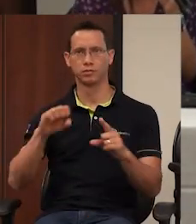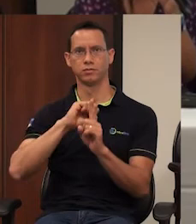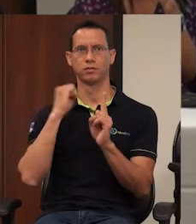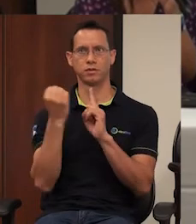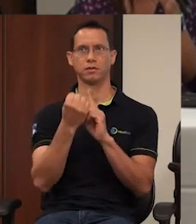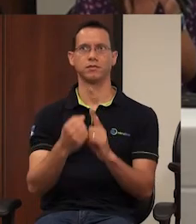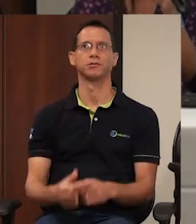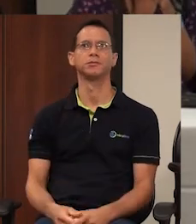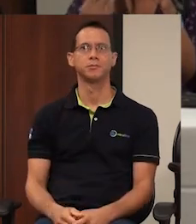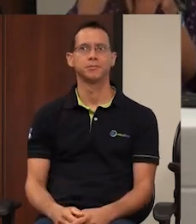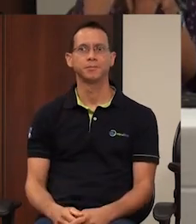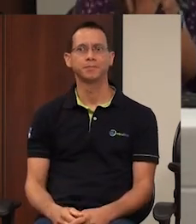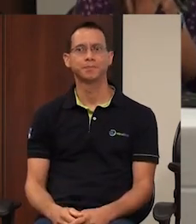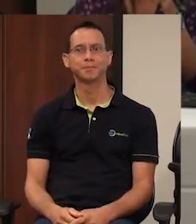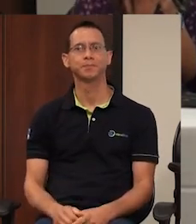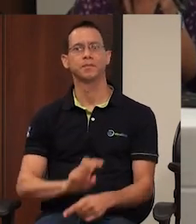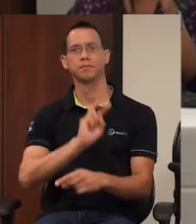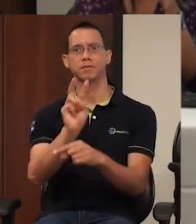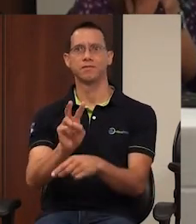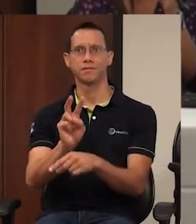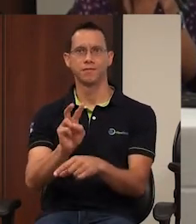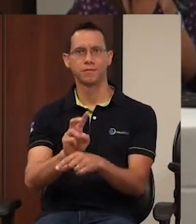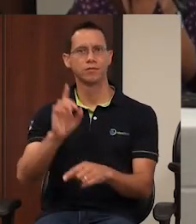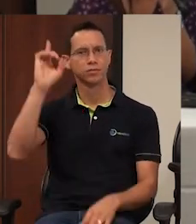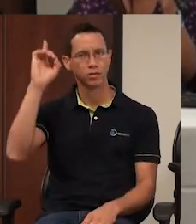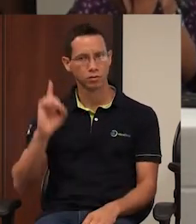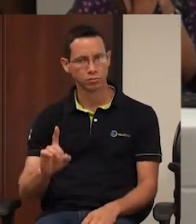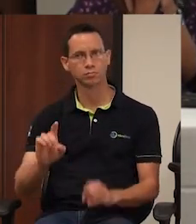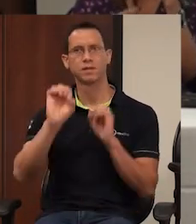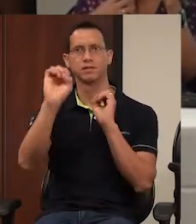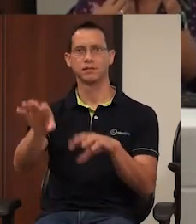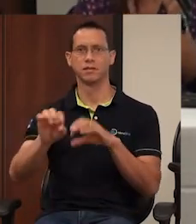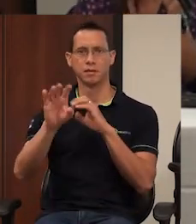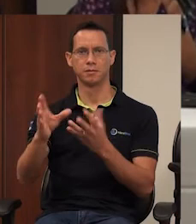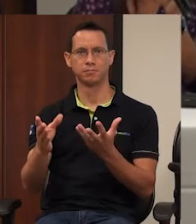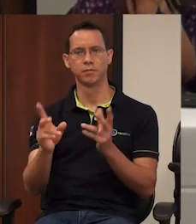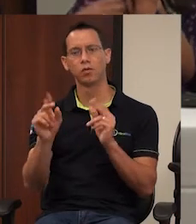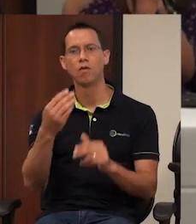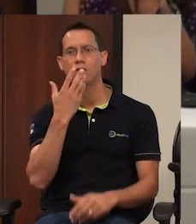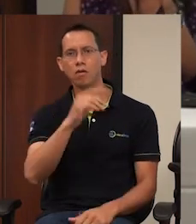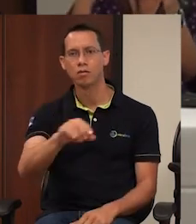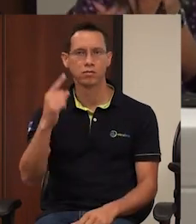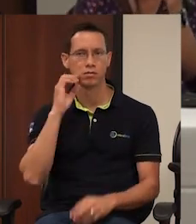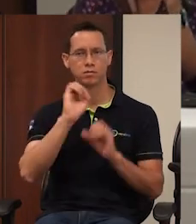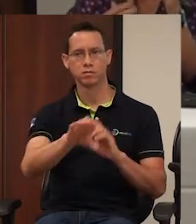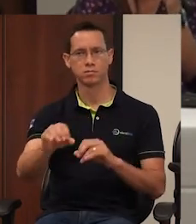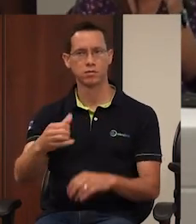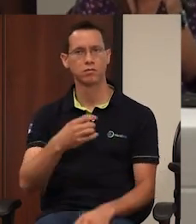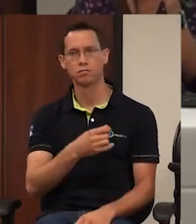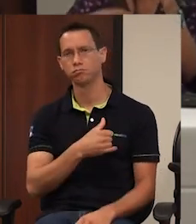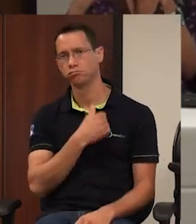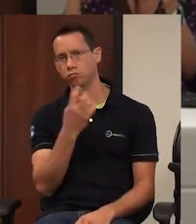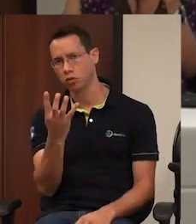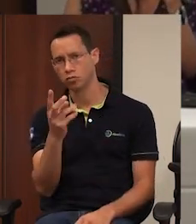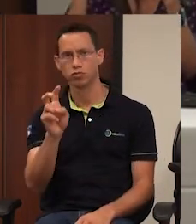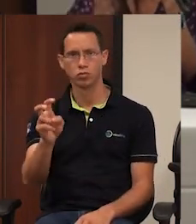sociedade, né? Preservar os direitos e ensinar. Como se ensina a criança de 4 anos, 5